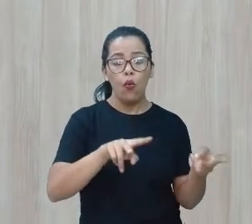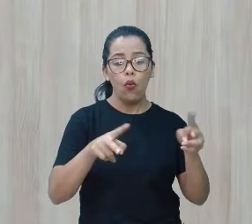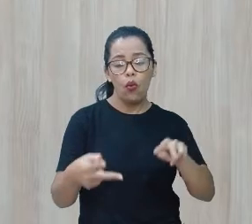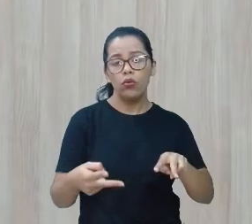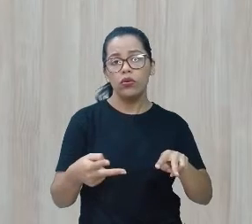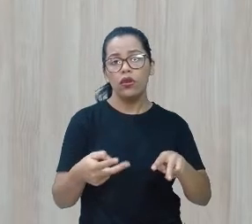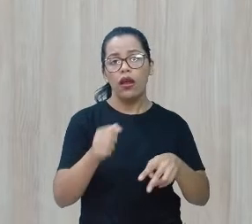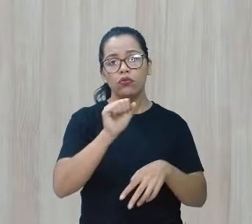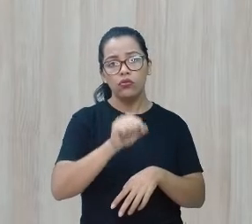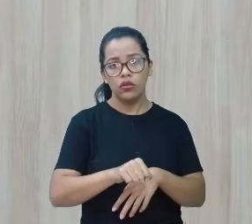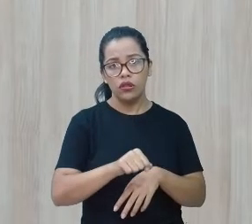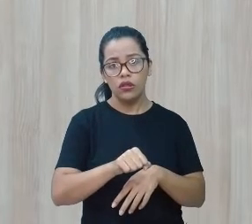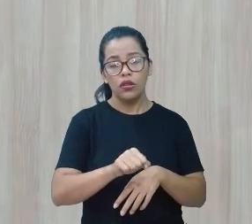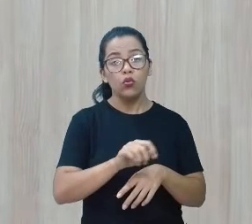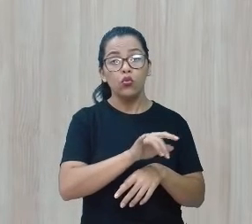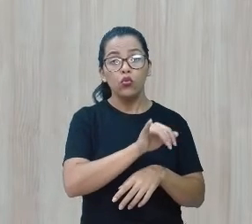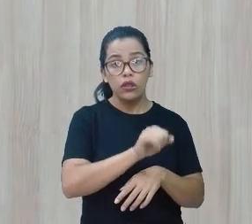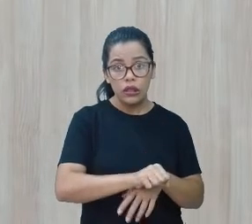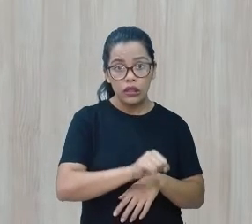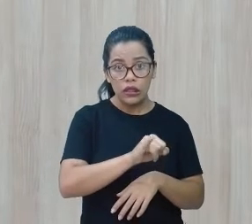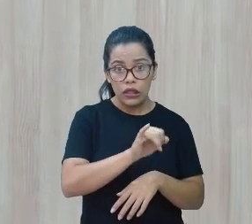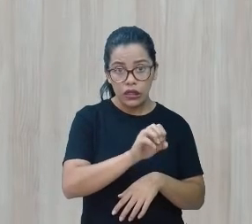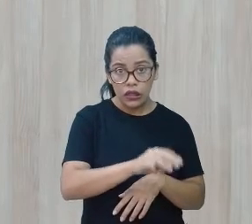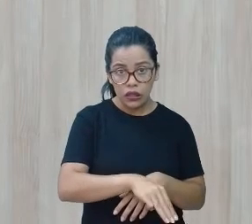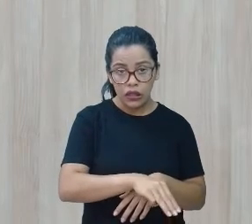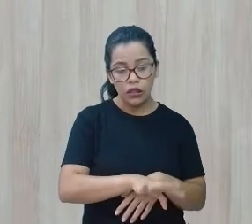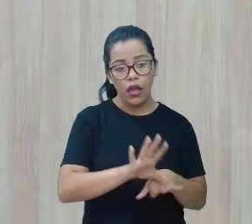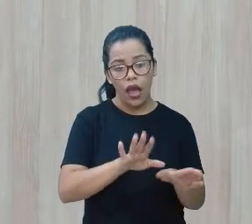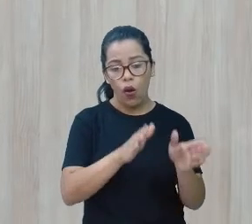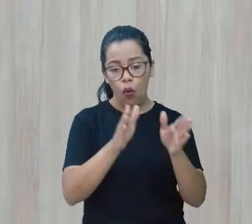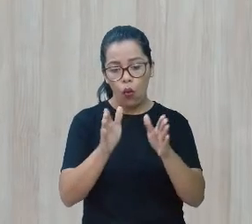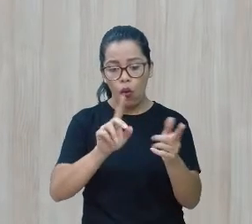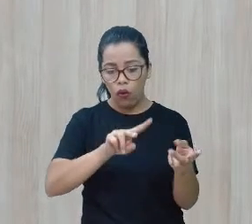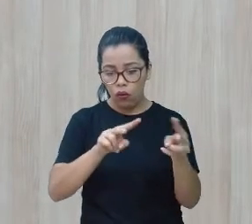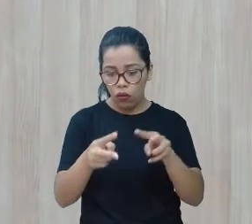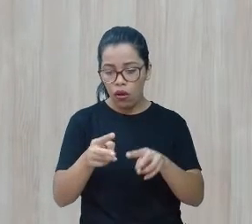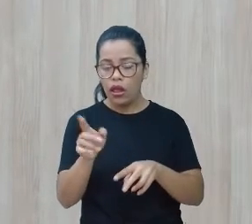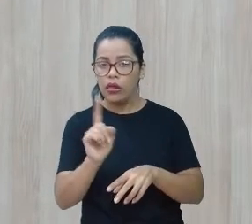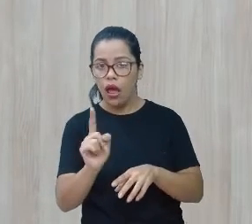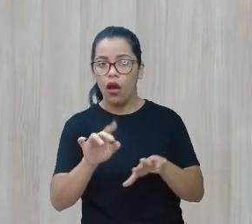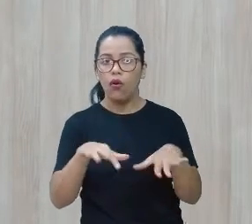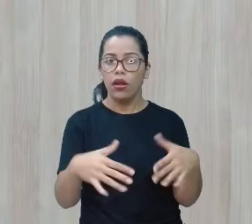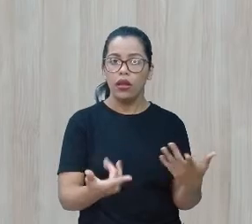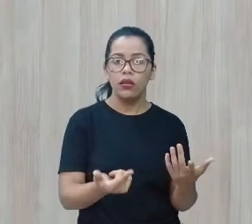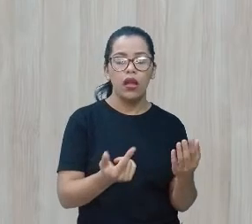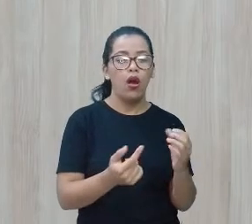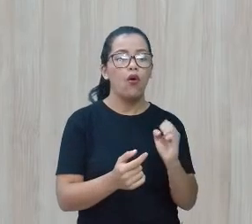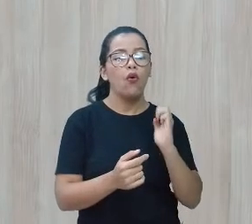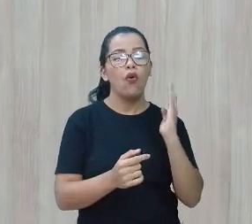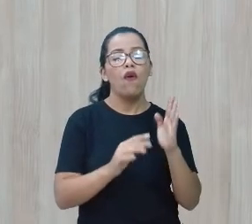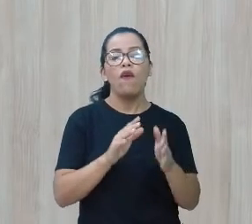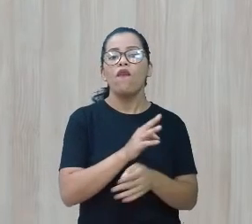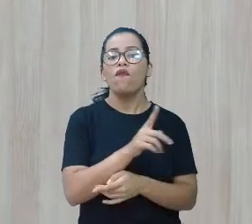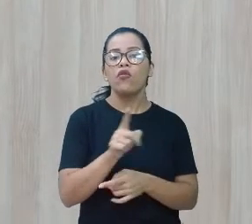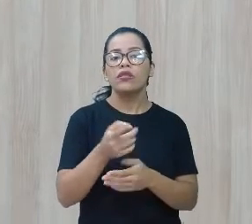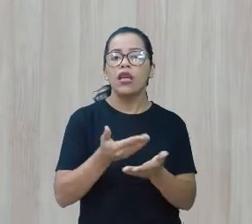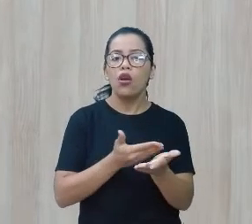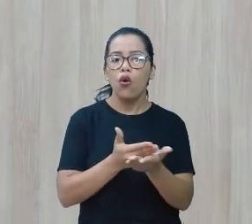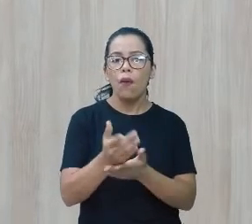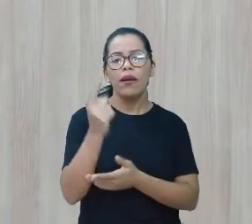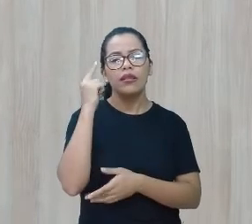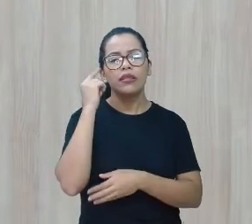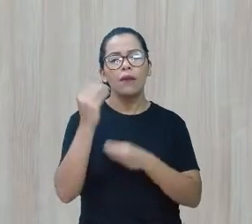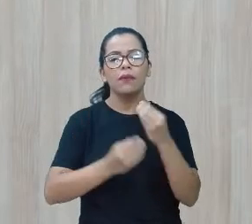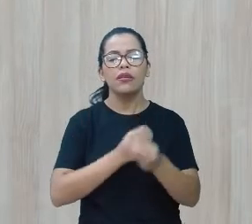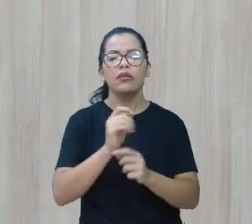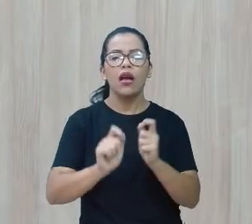vai liberar a sua tela. Então, você começa a pensar o que acontece dentro do celular, dentro do computador, de